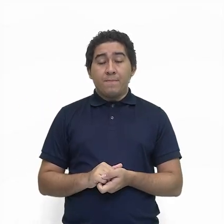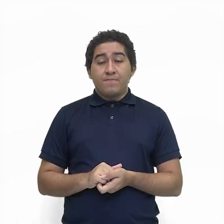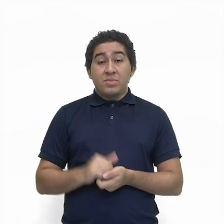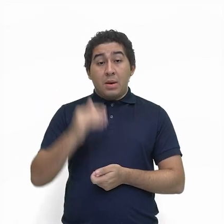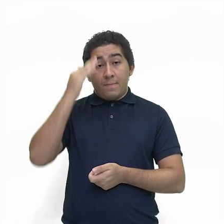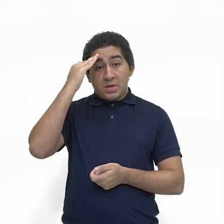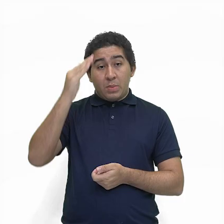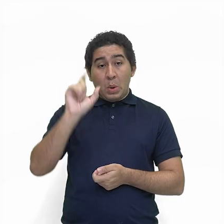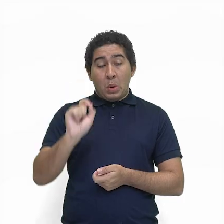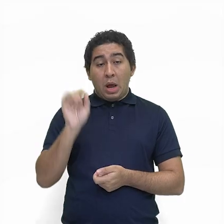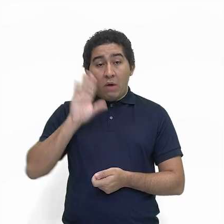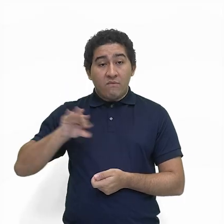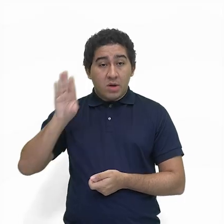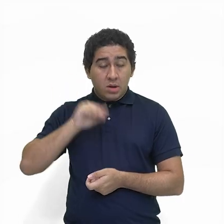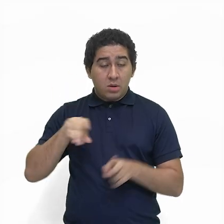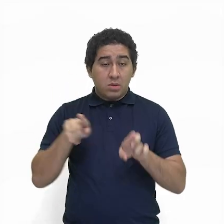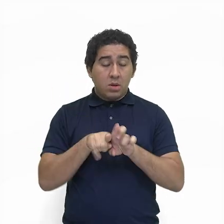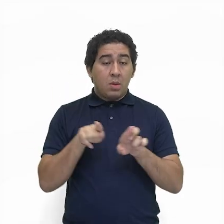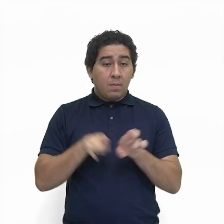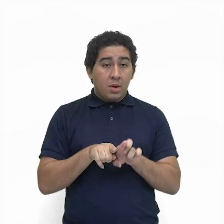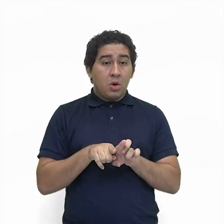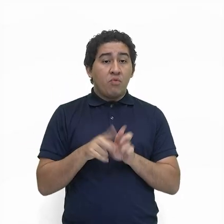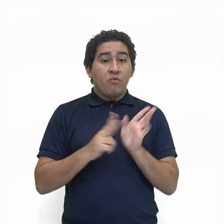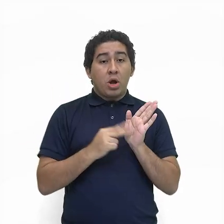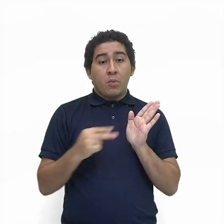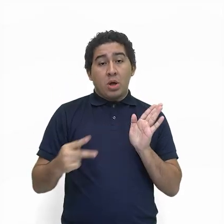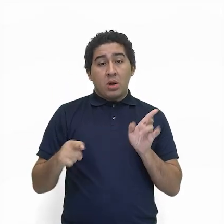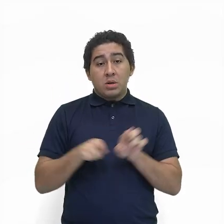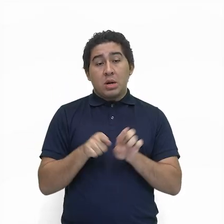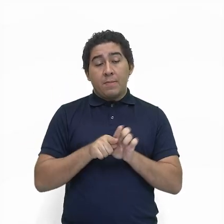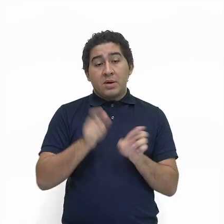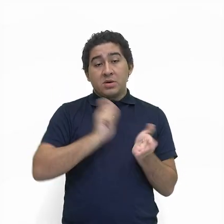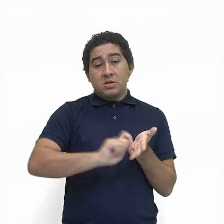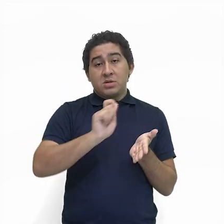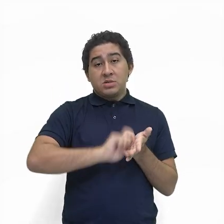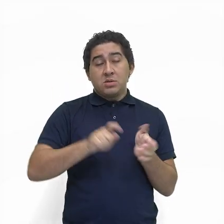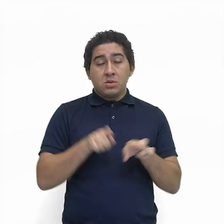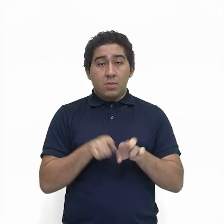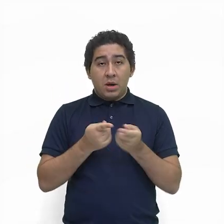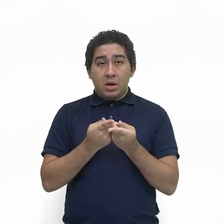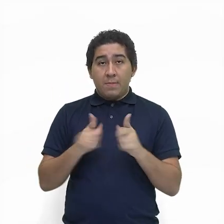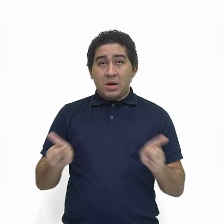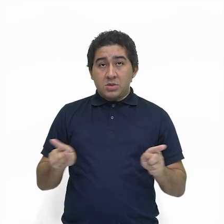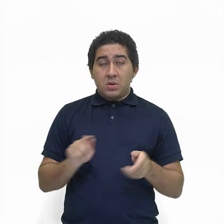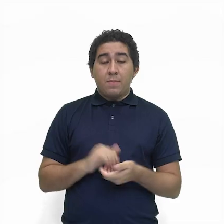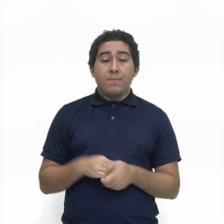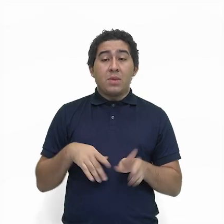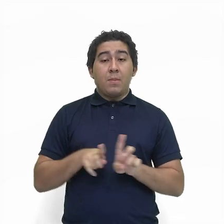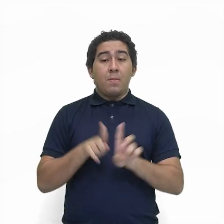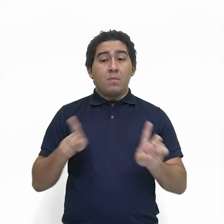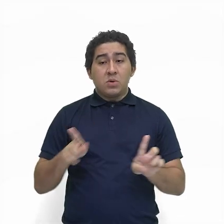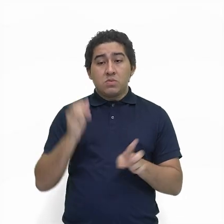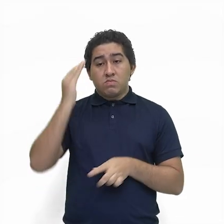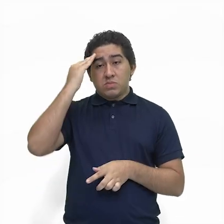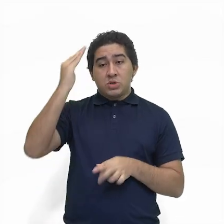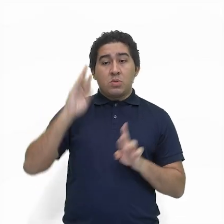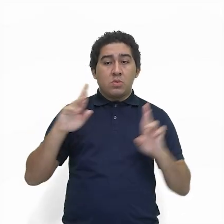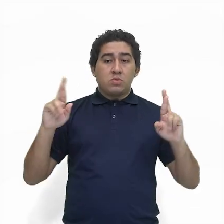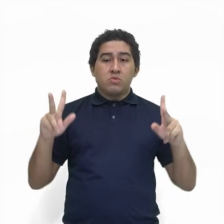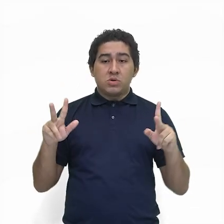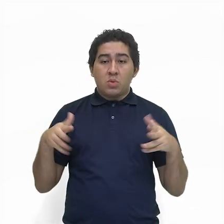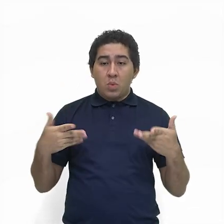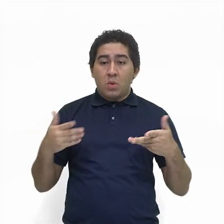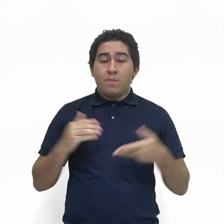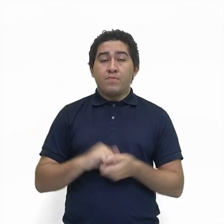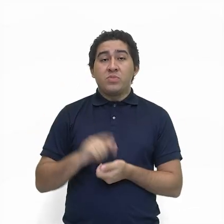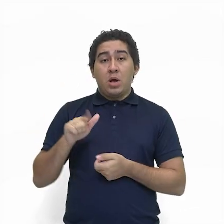a pronúncia, o vocabulário, a ortografia e a gramática. Mas algo que mais se diferencia